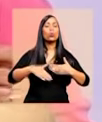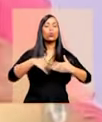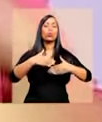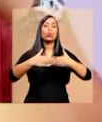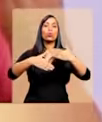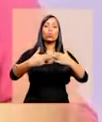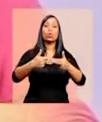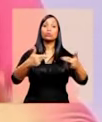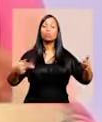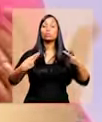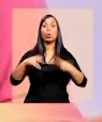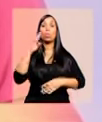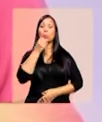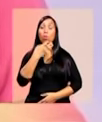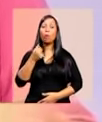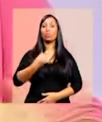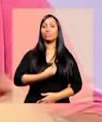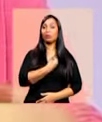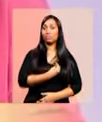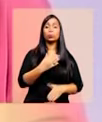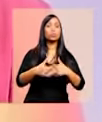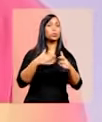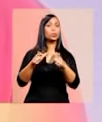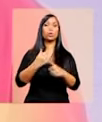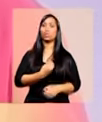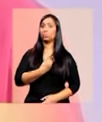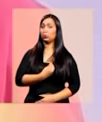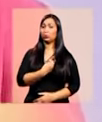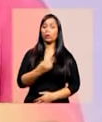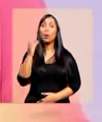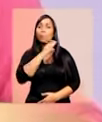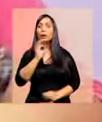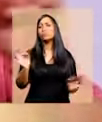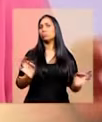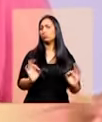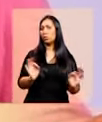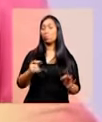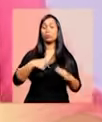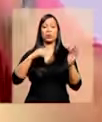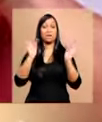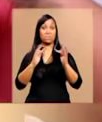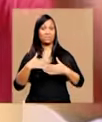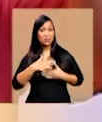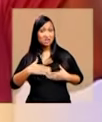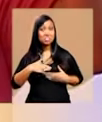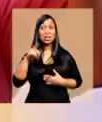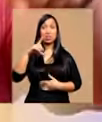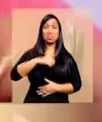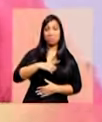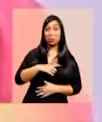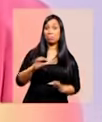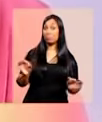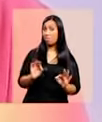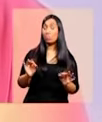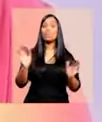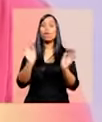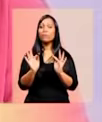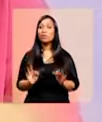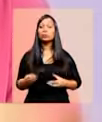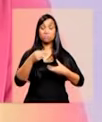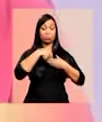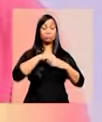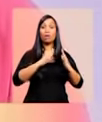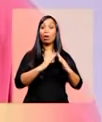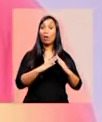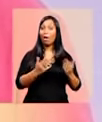devagar para procurar os prazeres da vida onde quer que eles estejam. Então não tenho pressa. Não, minha felicidade vai estar naquele lugar. Não. Minha felicidade